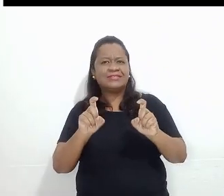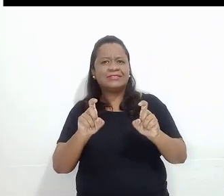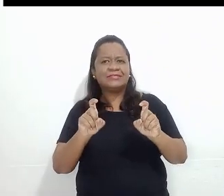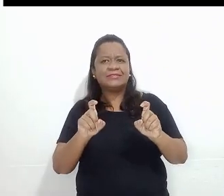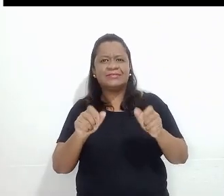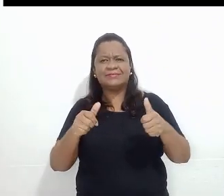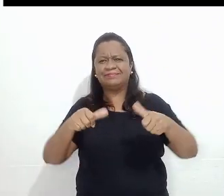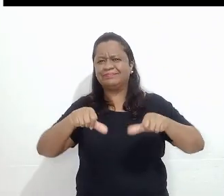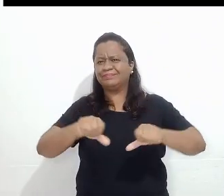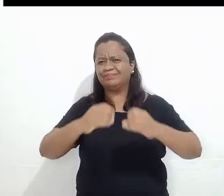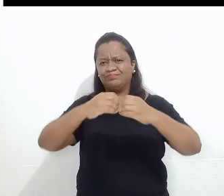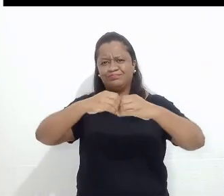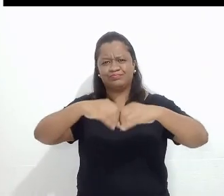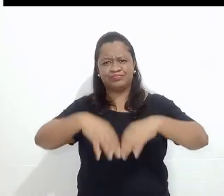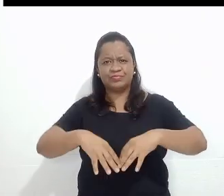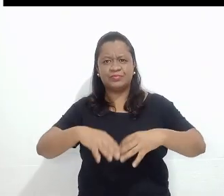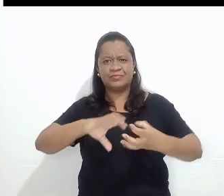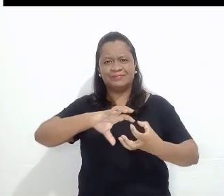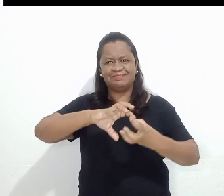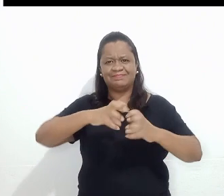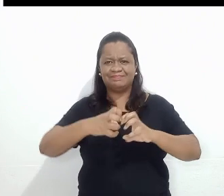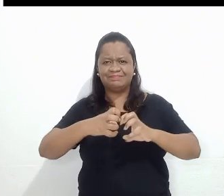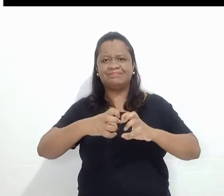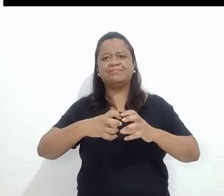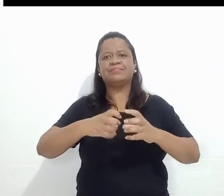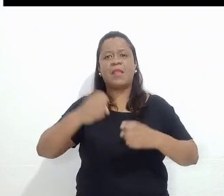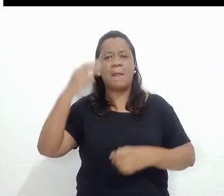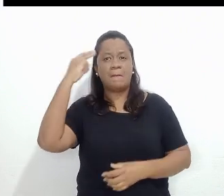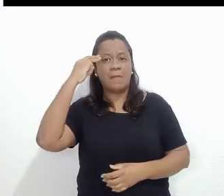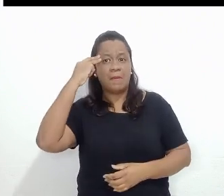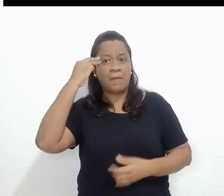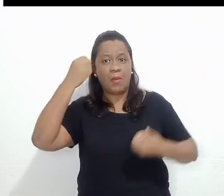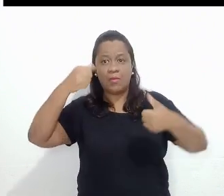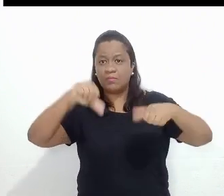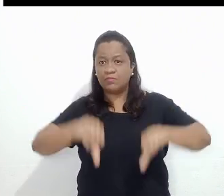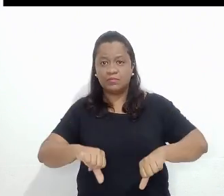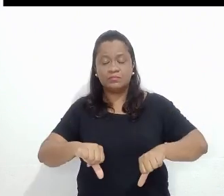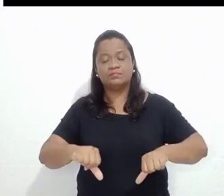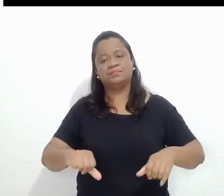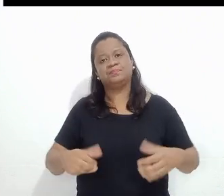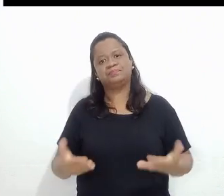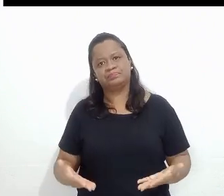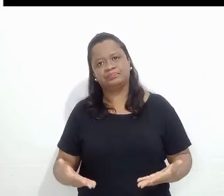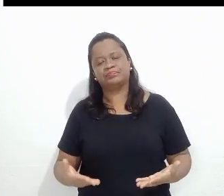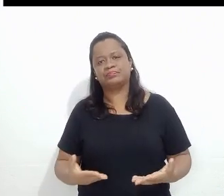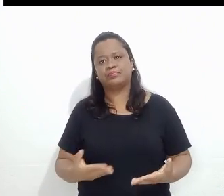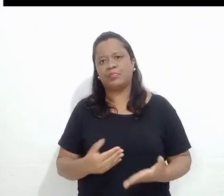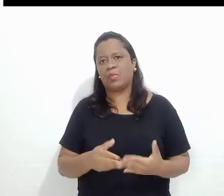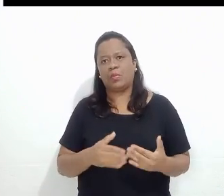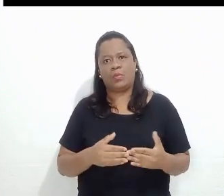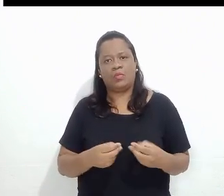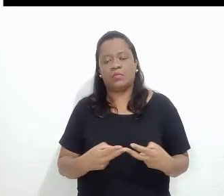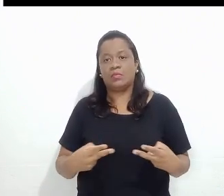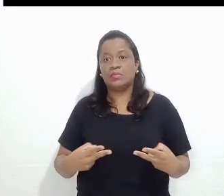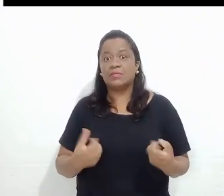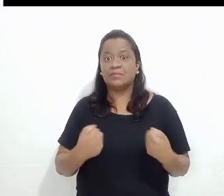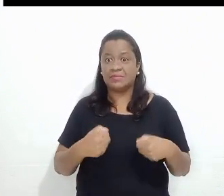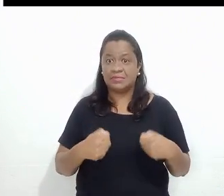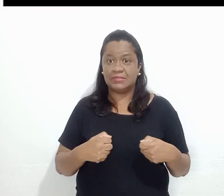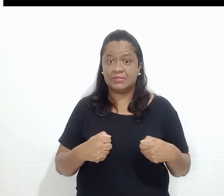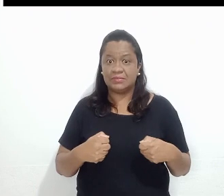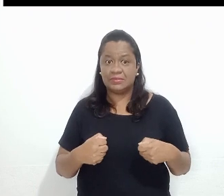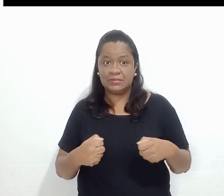com o seu cartão de memória foi corrompido ou alguma coisa. Então você tem que olhar lá no set de filmagem